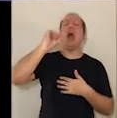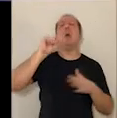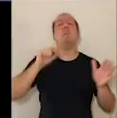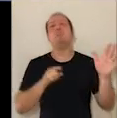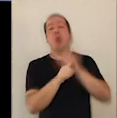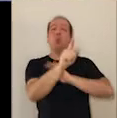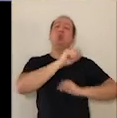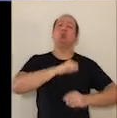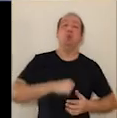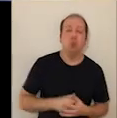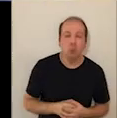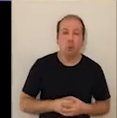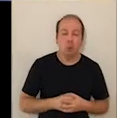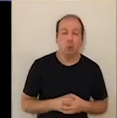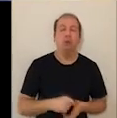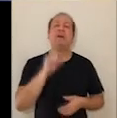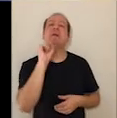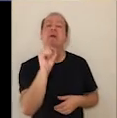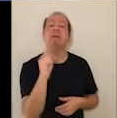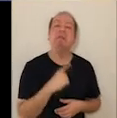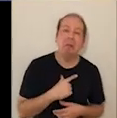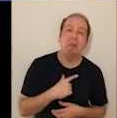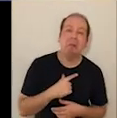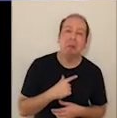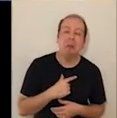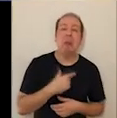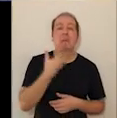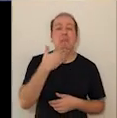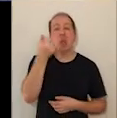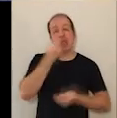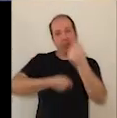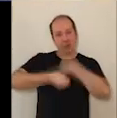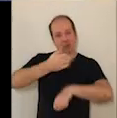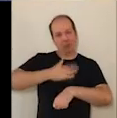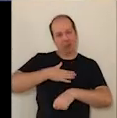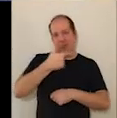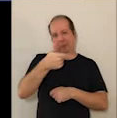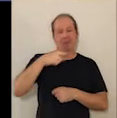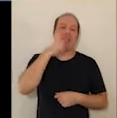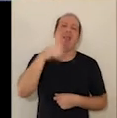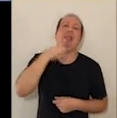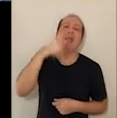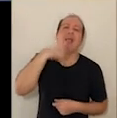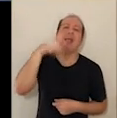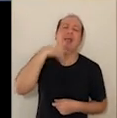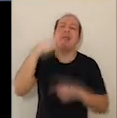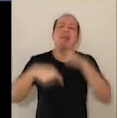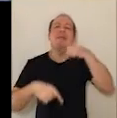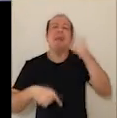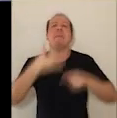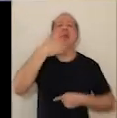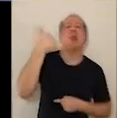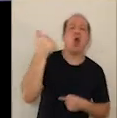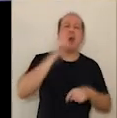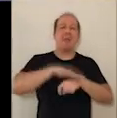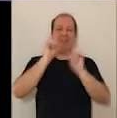Eu te pergunto, quem tem em Veneza negócio melhor do que o meu? Não, ninguém. Ninguém, nem melhor,